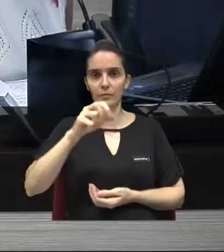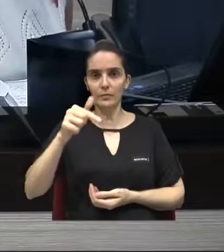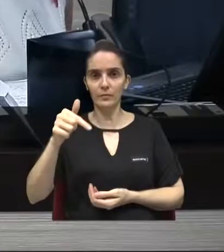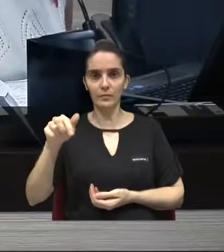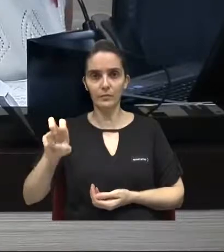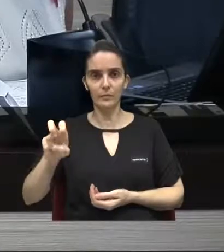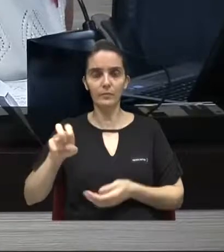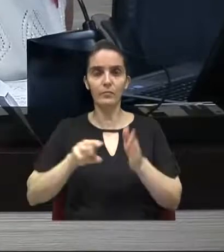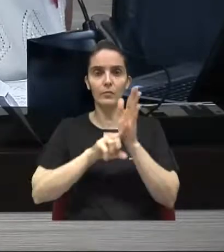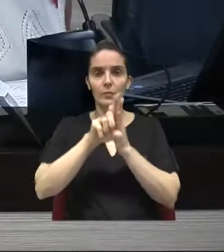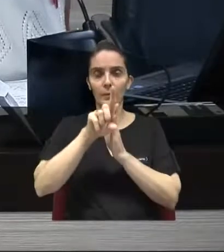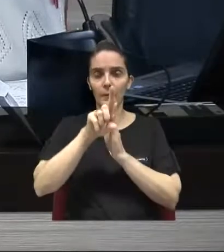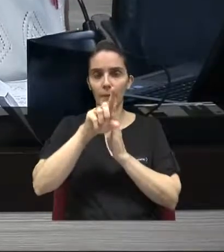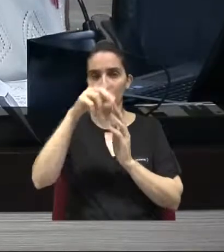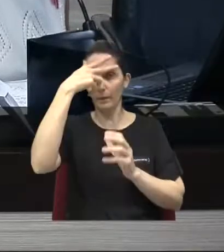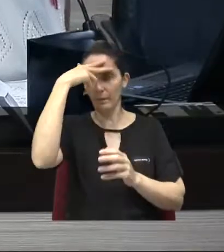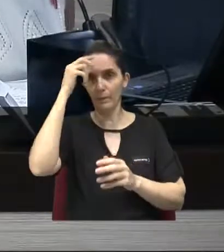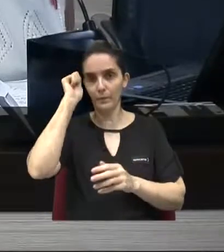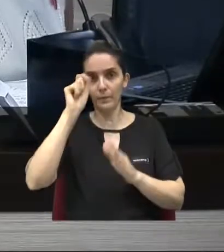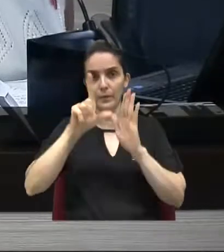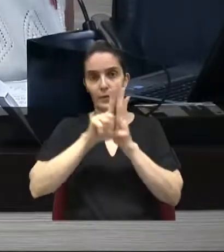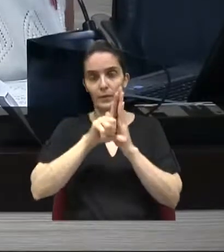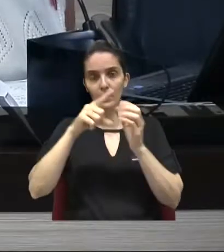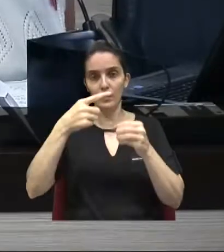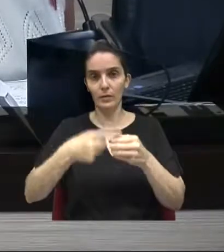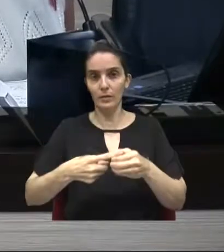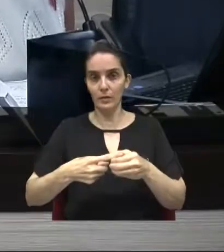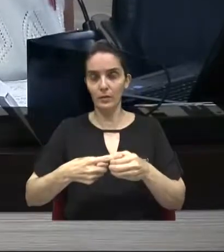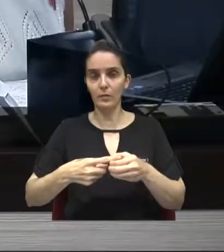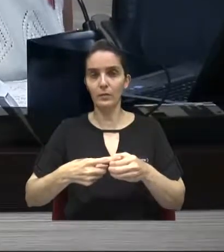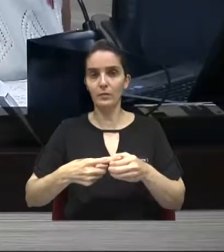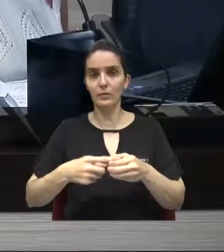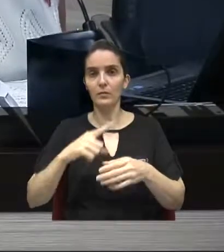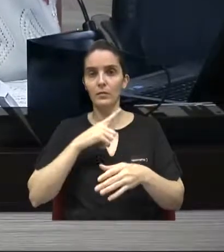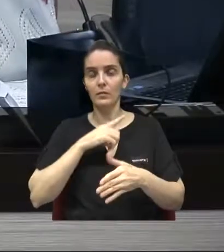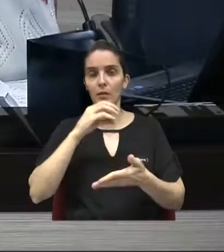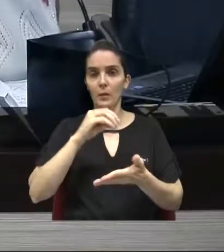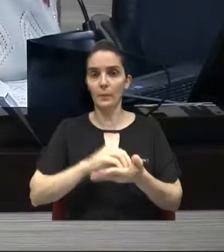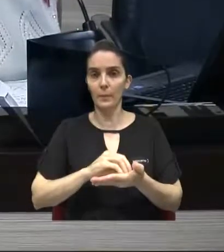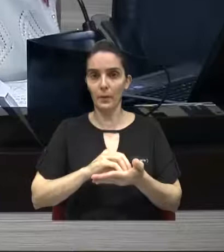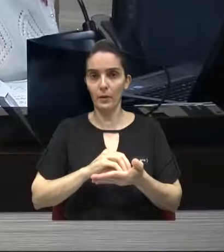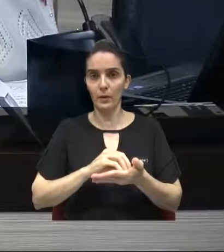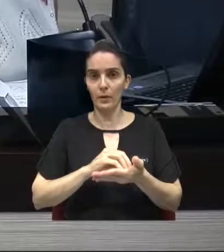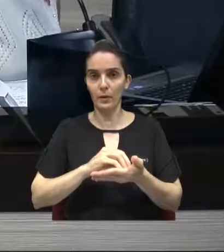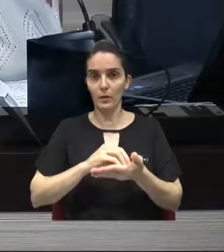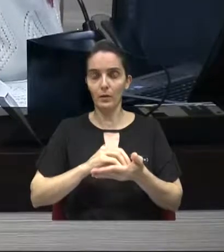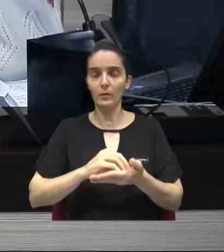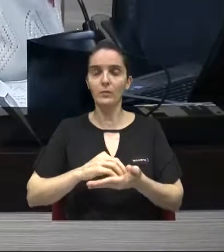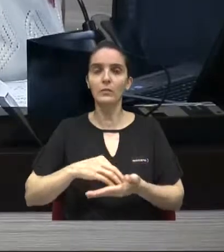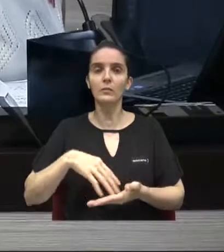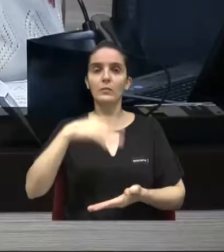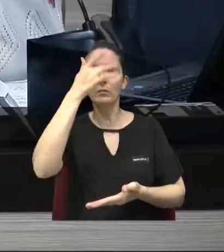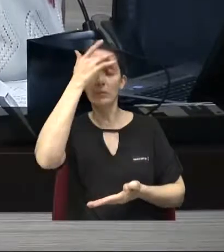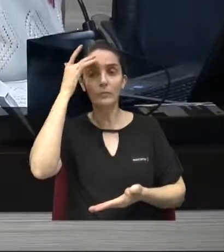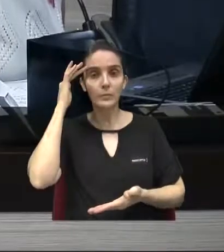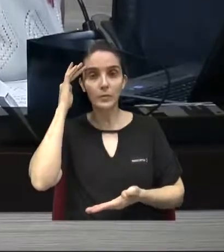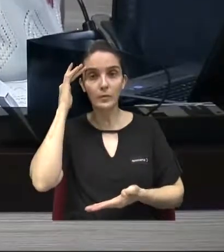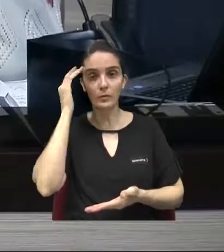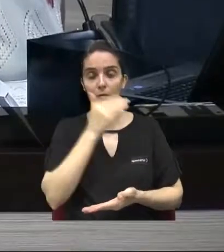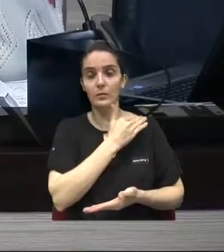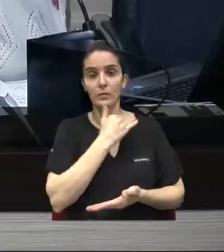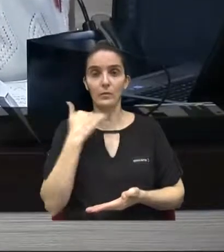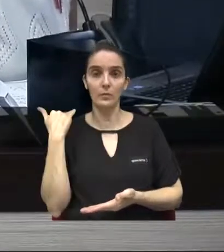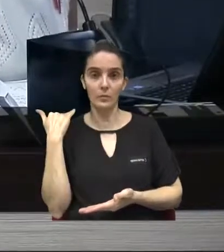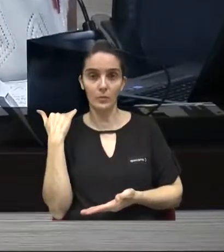575 requer informações sobre lei municipal que cria o setor de registros de biografias dos cidadãos falecidos